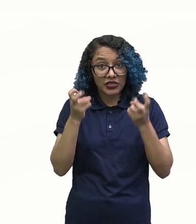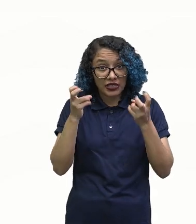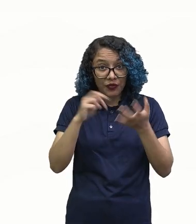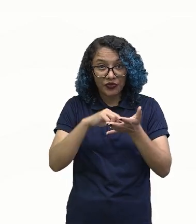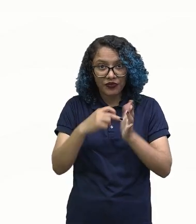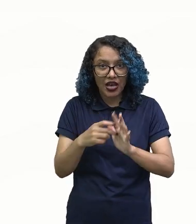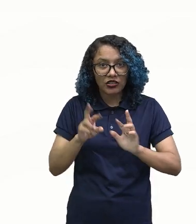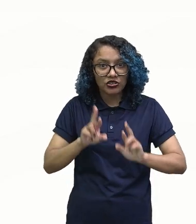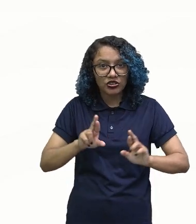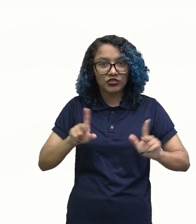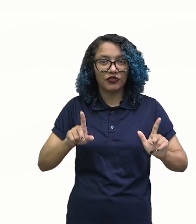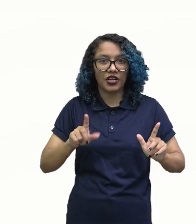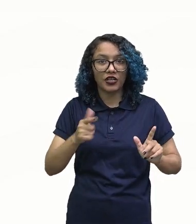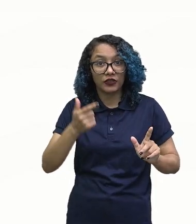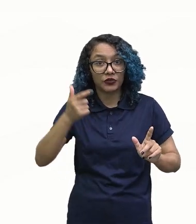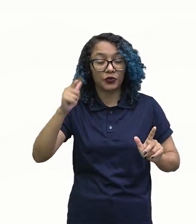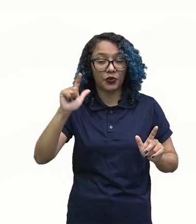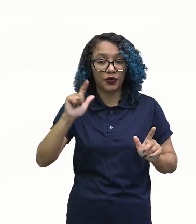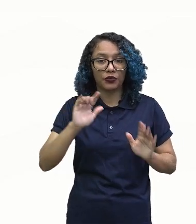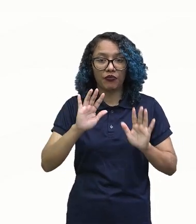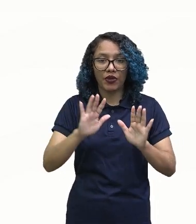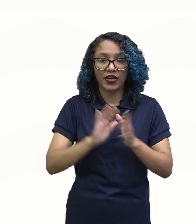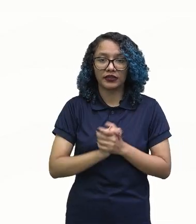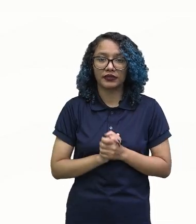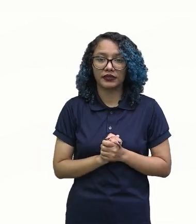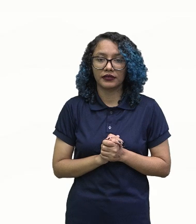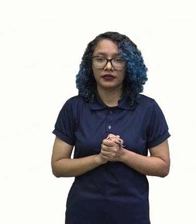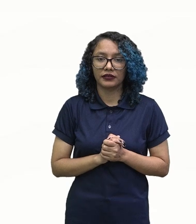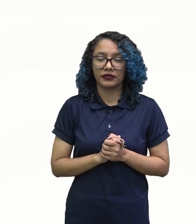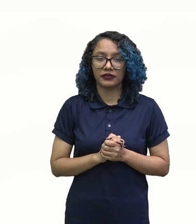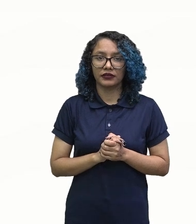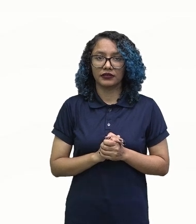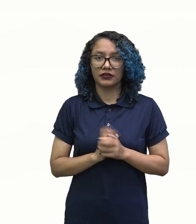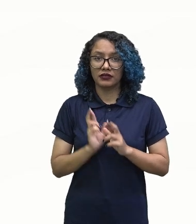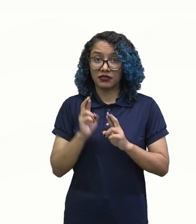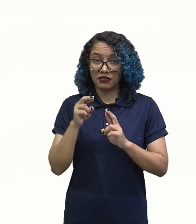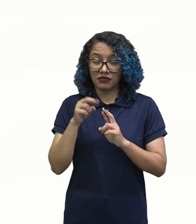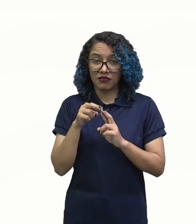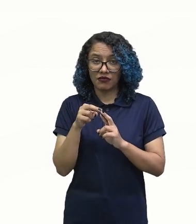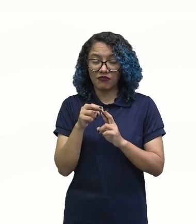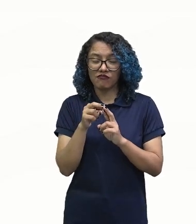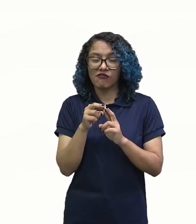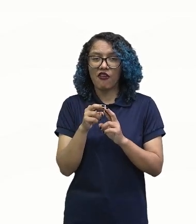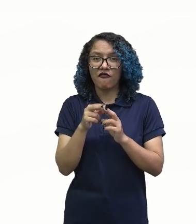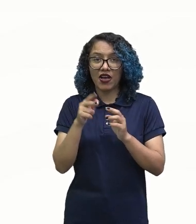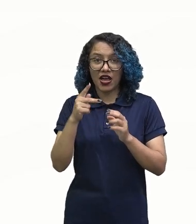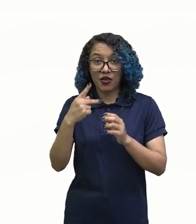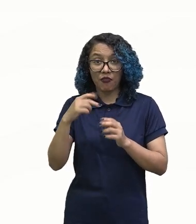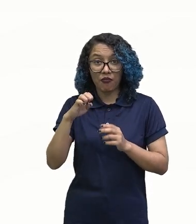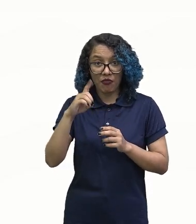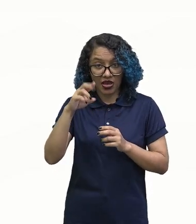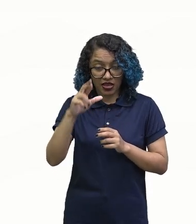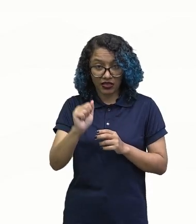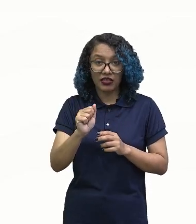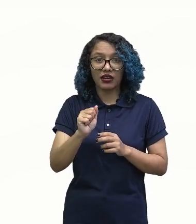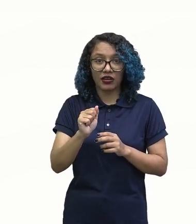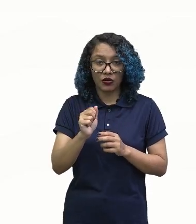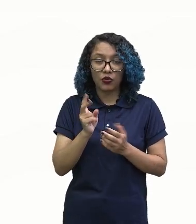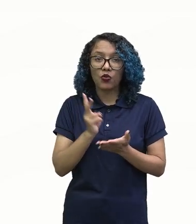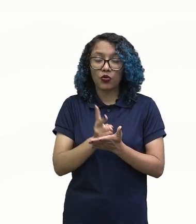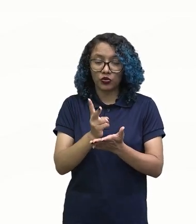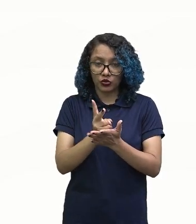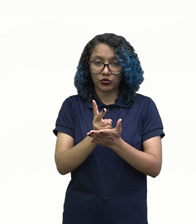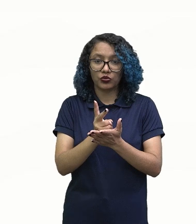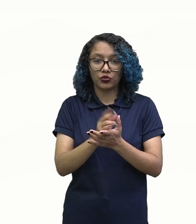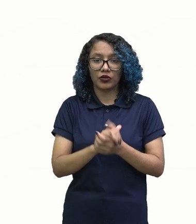né? Deixou de se referir à palavra pedra? Não, a palavra pedra continua tendo o sentido dela